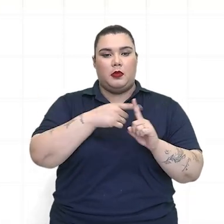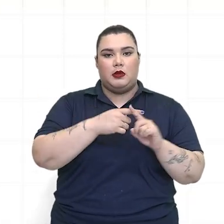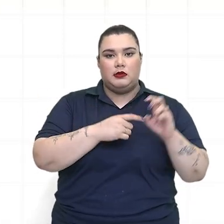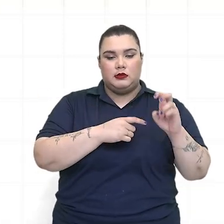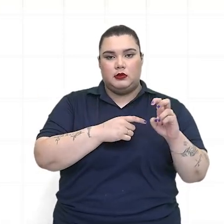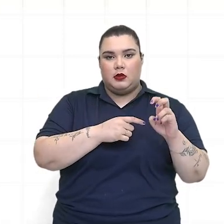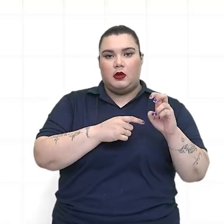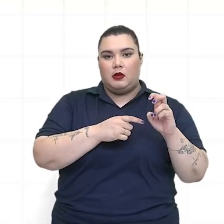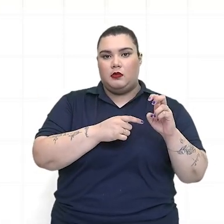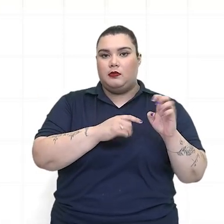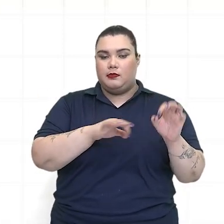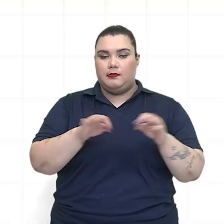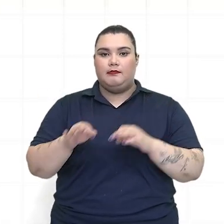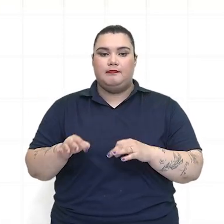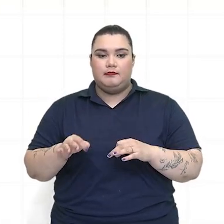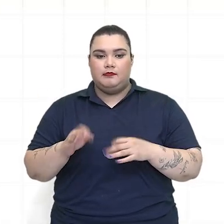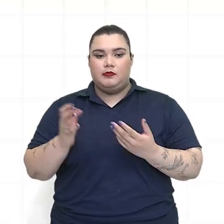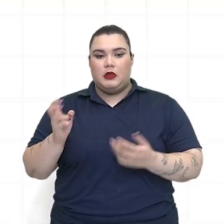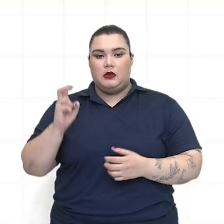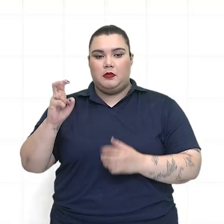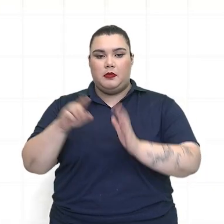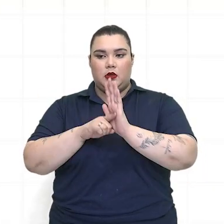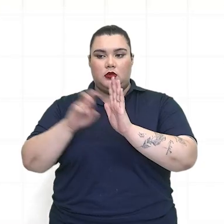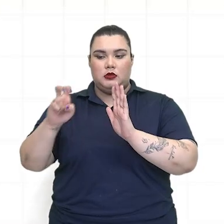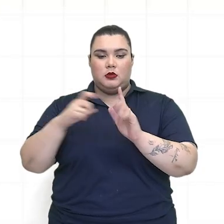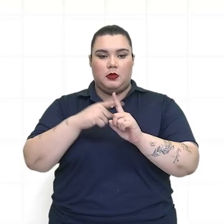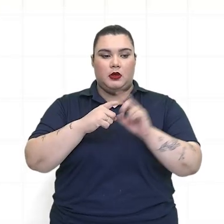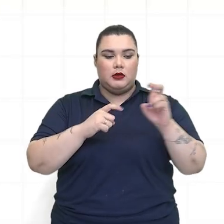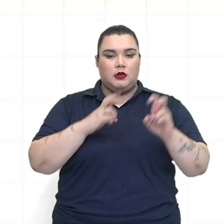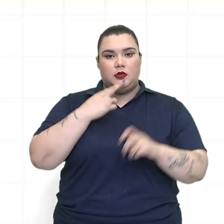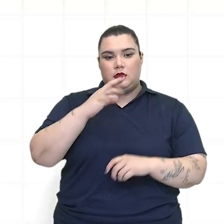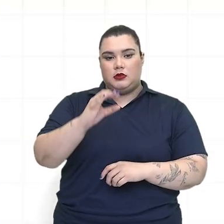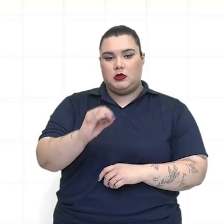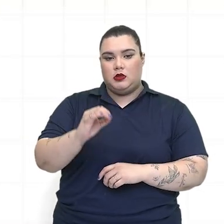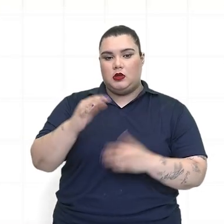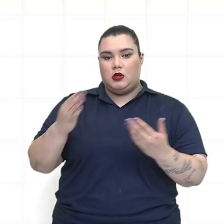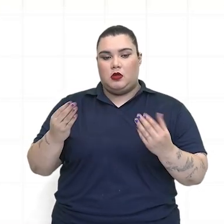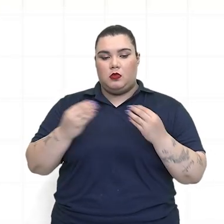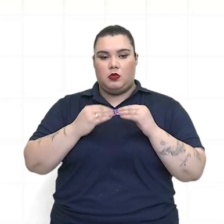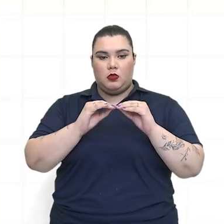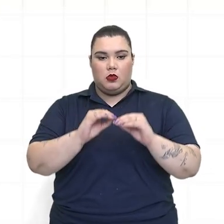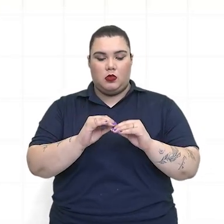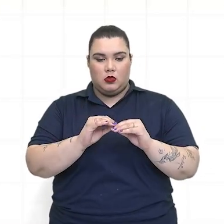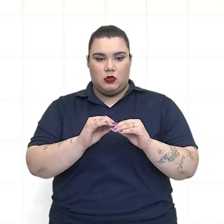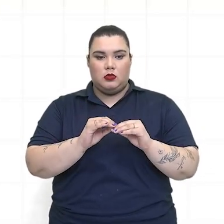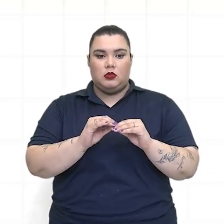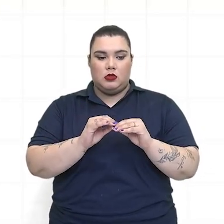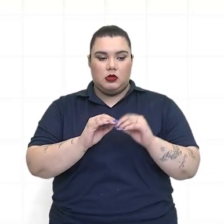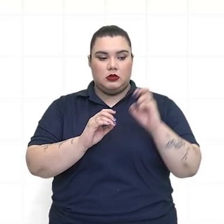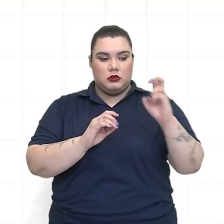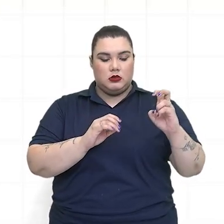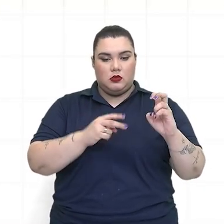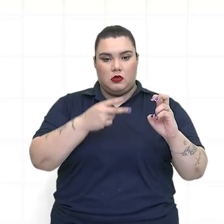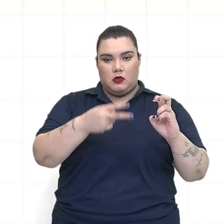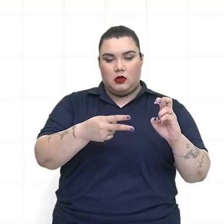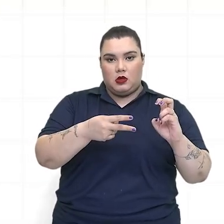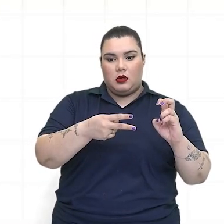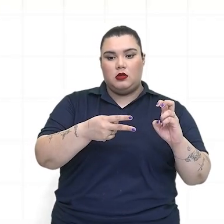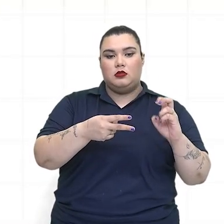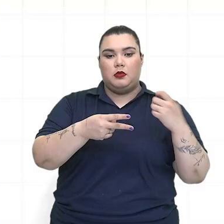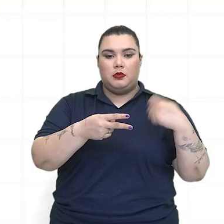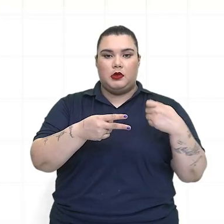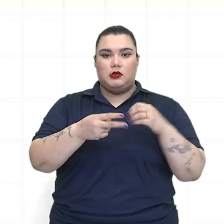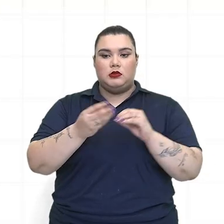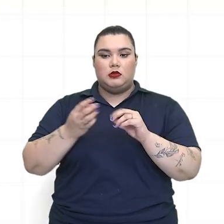5? Do menos 5? Mais 5, né? Isso daqui vai dar 0. Então, se eu inserir o 5 no primeiro lado da igualdade,